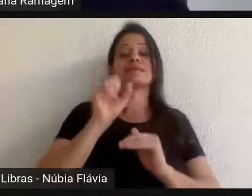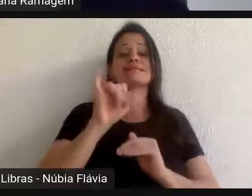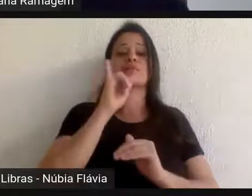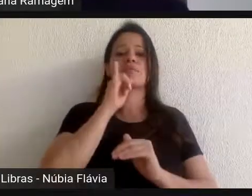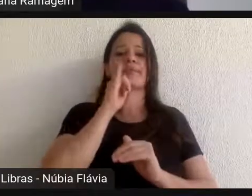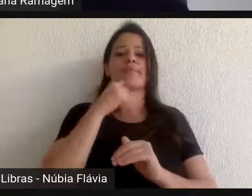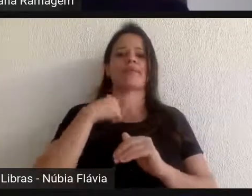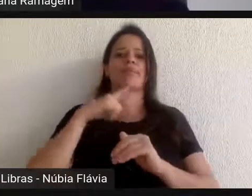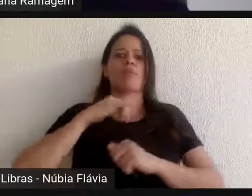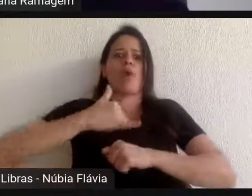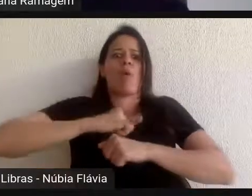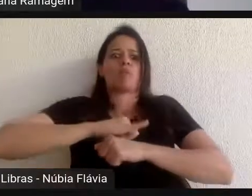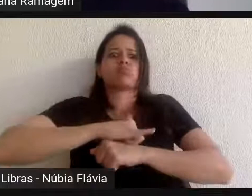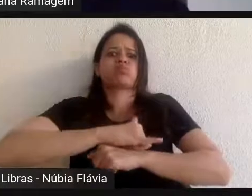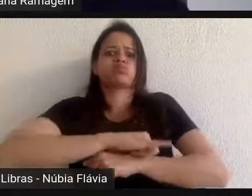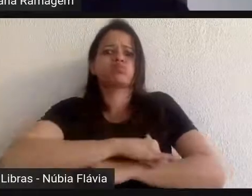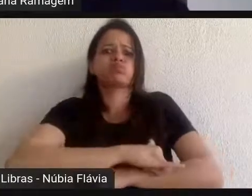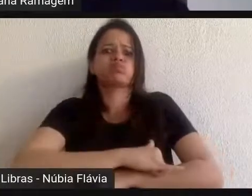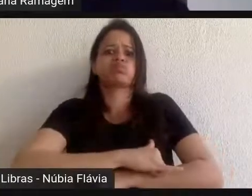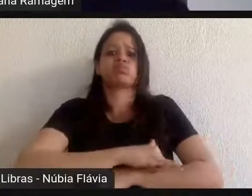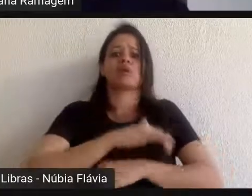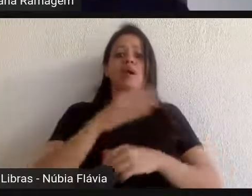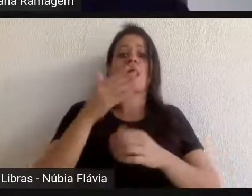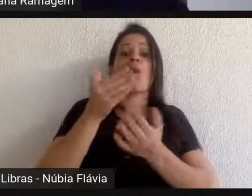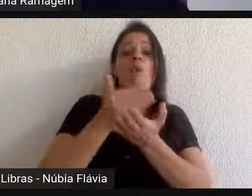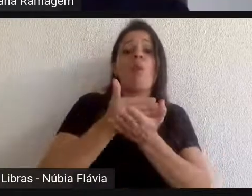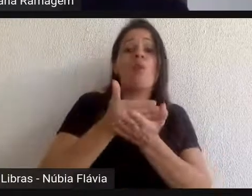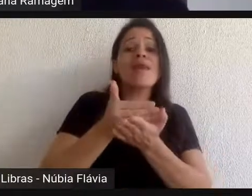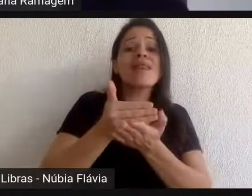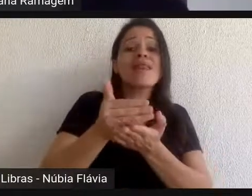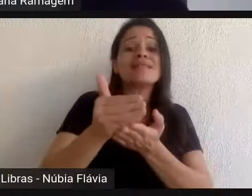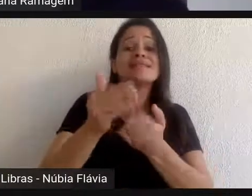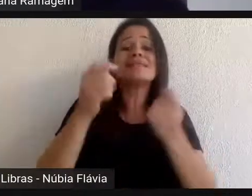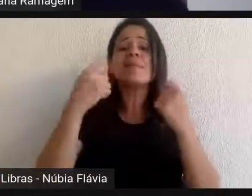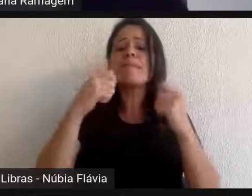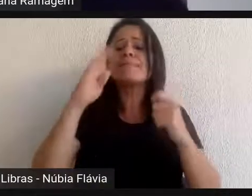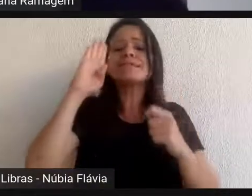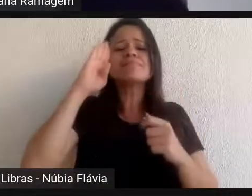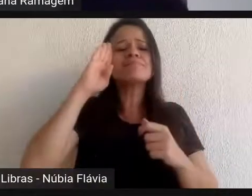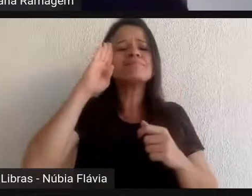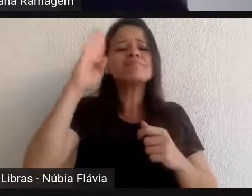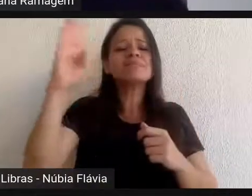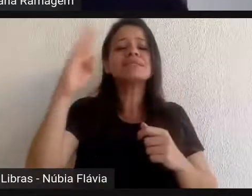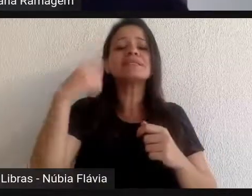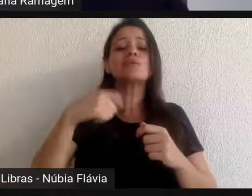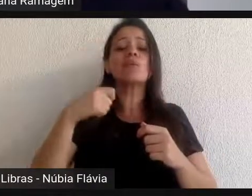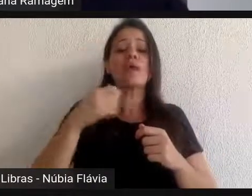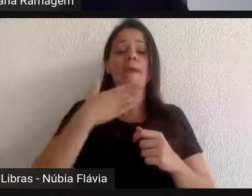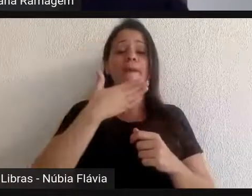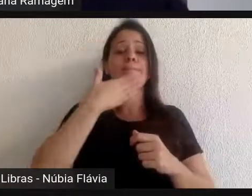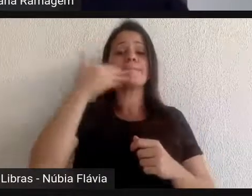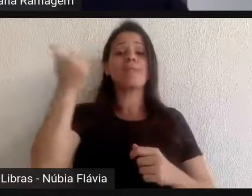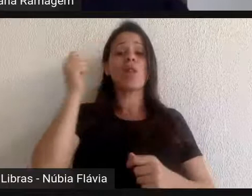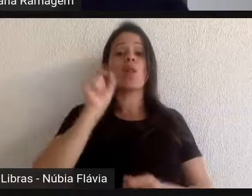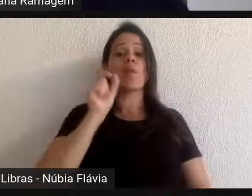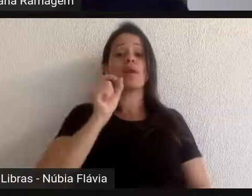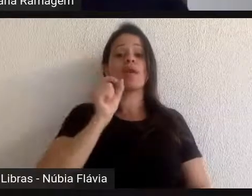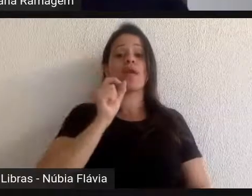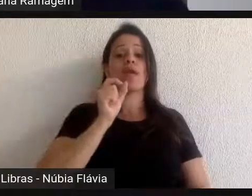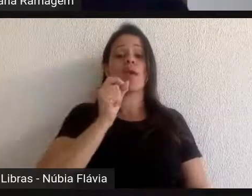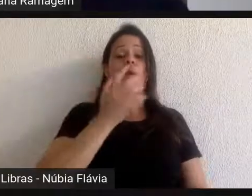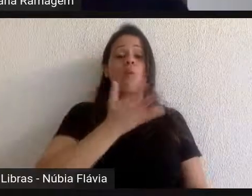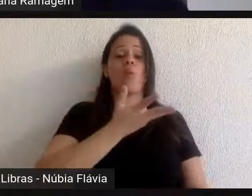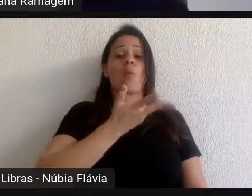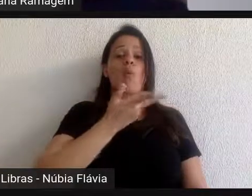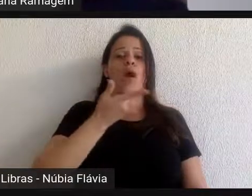comorbidade, o foco inicial, ele tem que ser sempre em melhorar a qualidade da